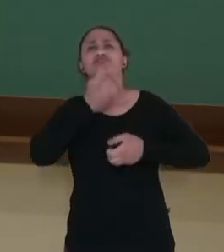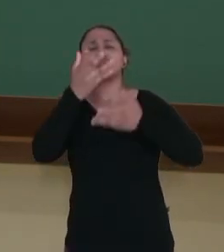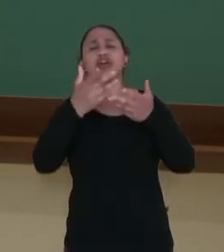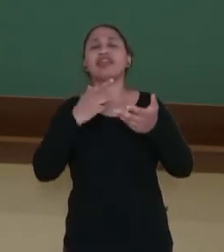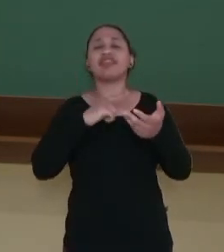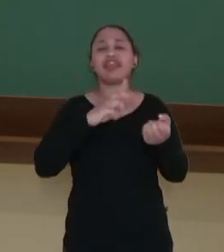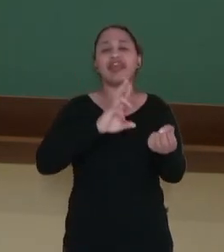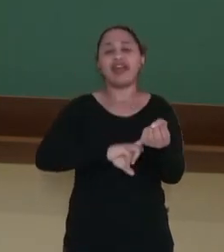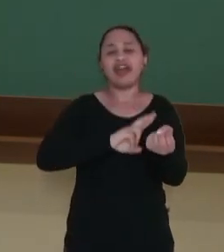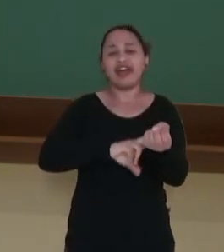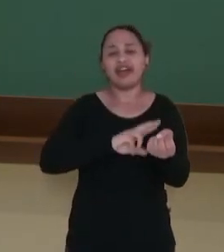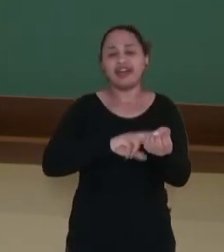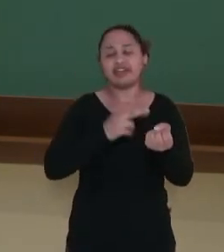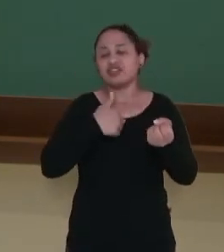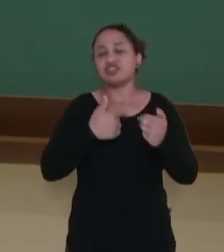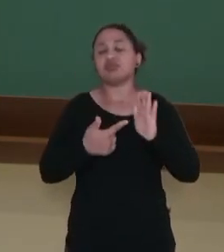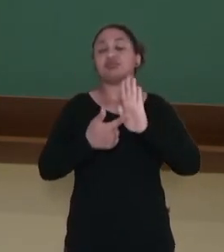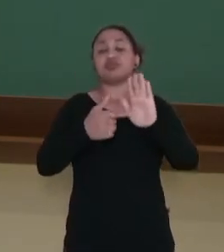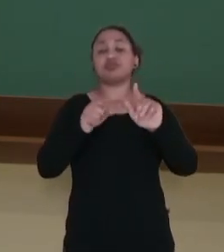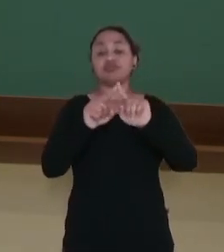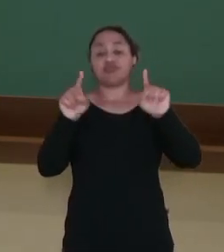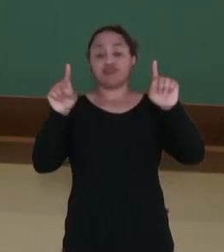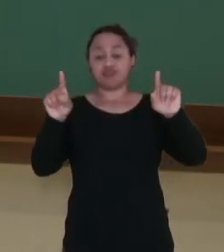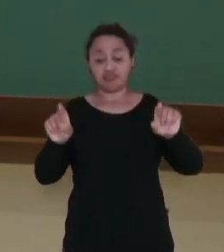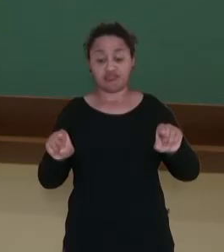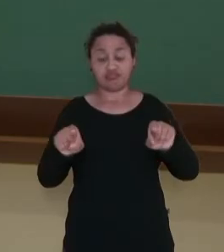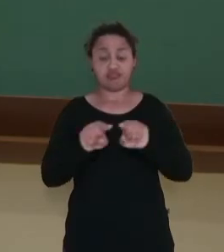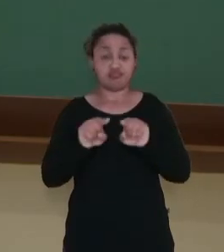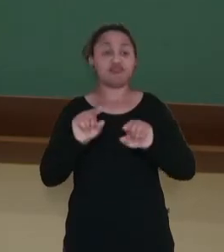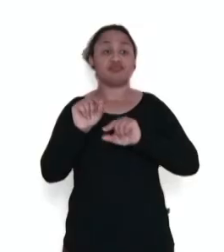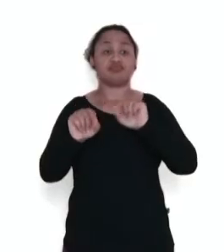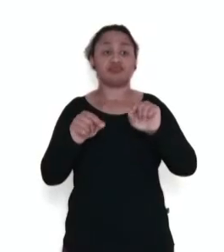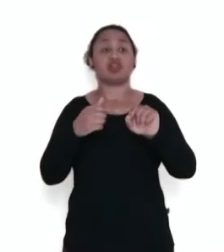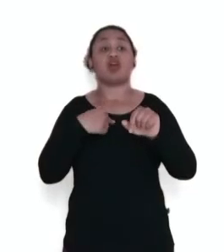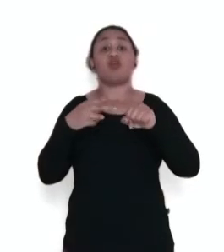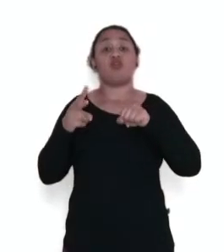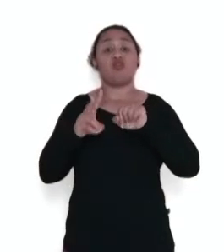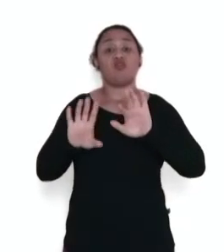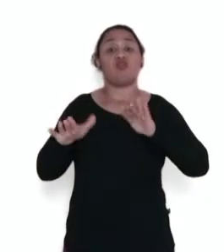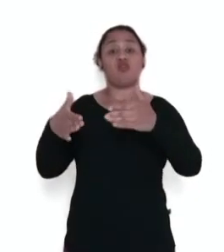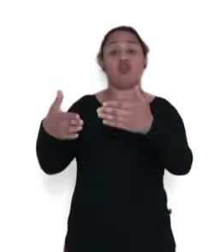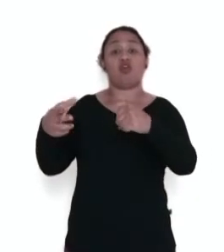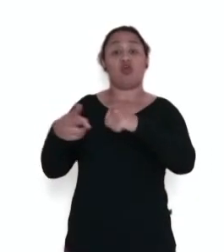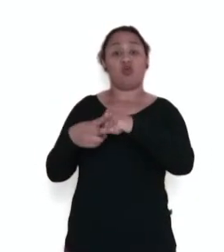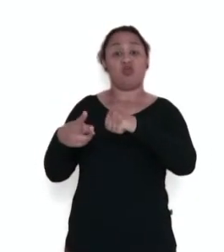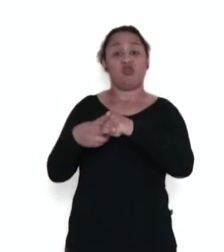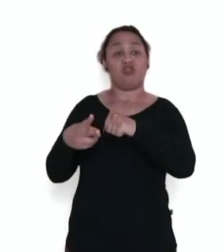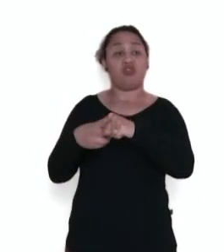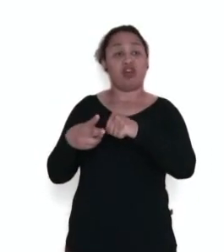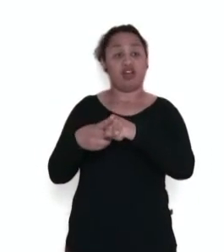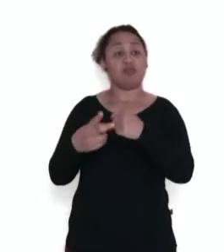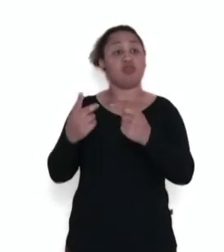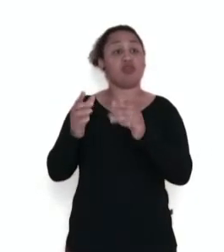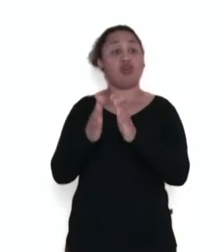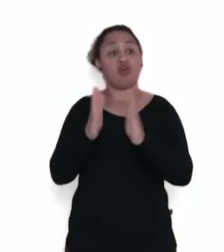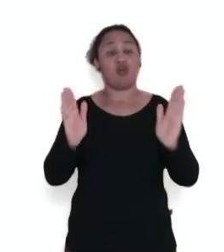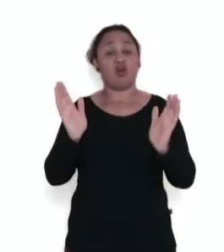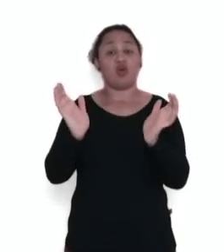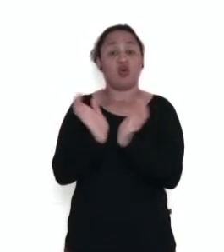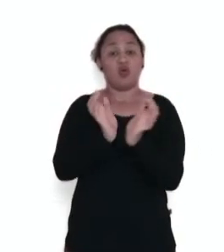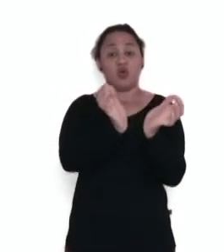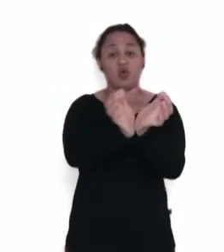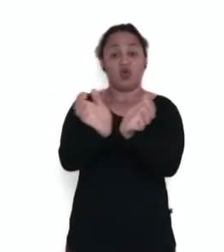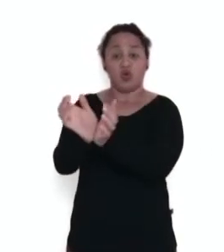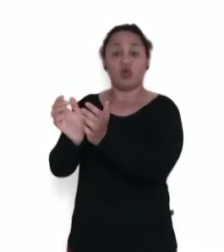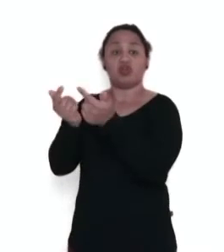enfatizar, destacar aquele trecho. Então, com ênfase nos verbos que indicam ações. Qual é a classe gramatical?